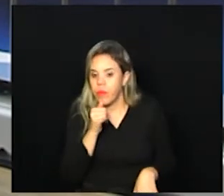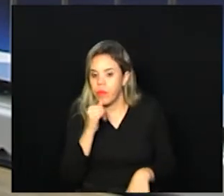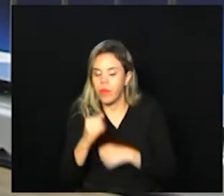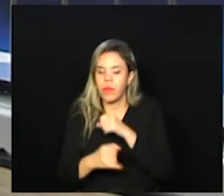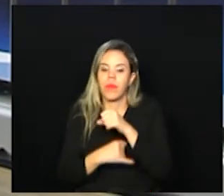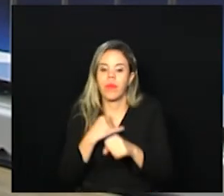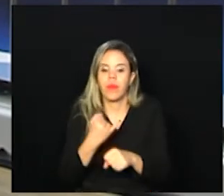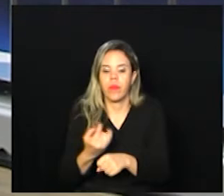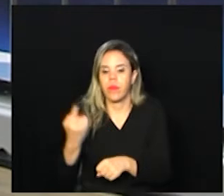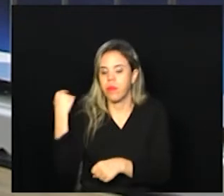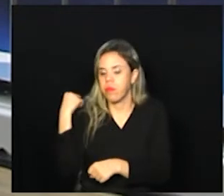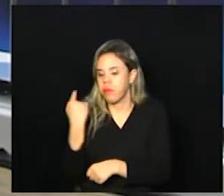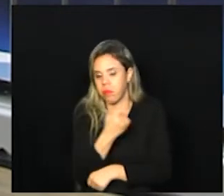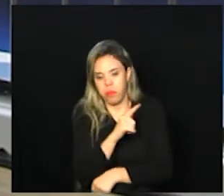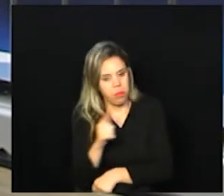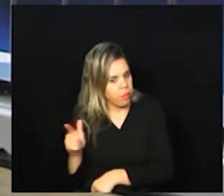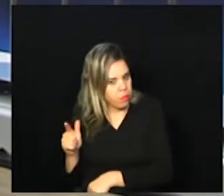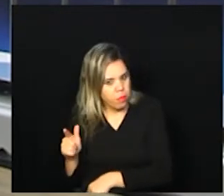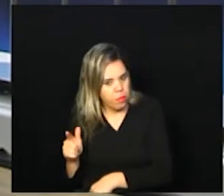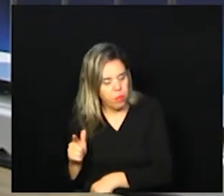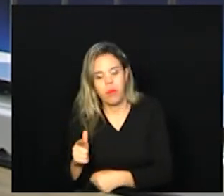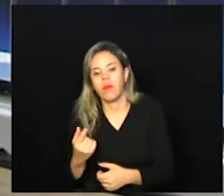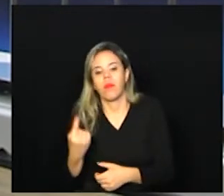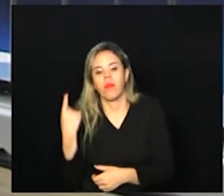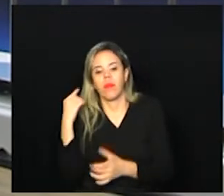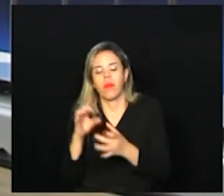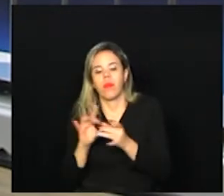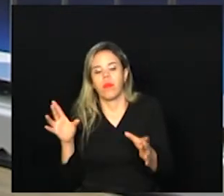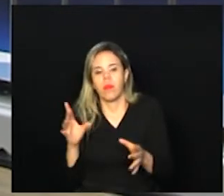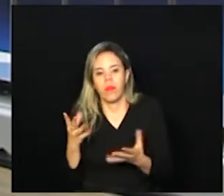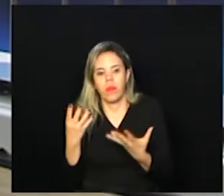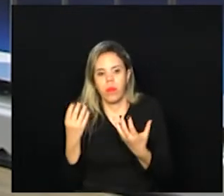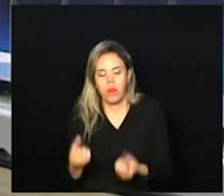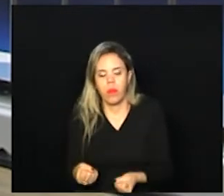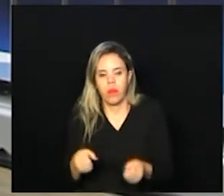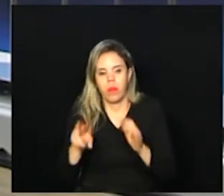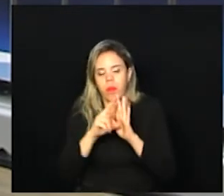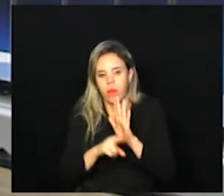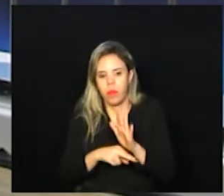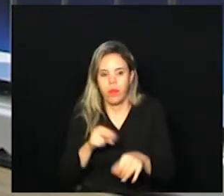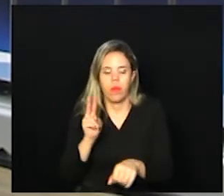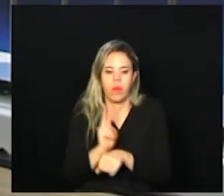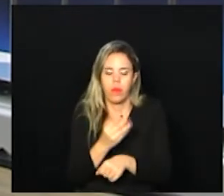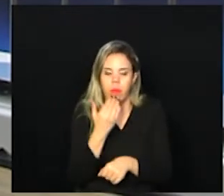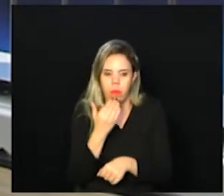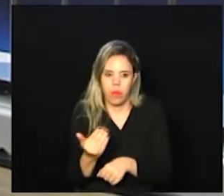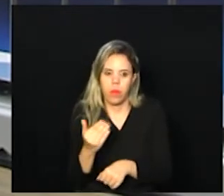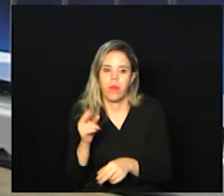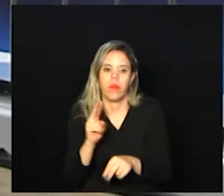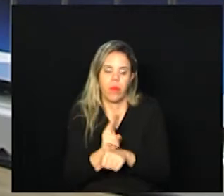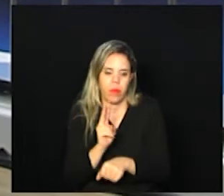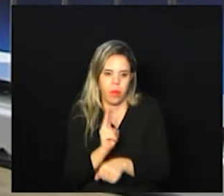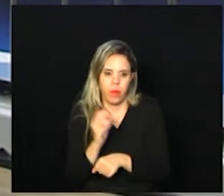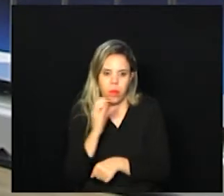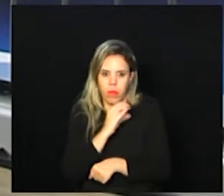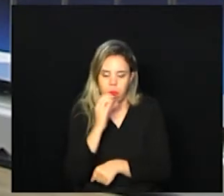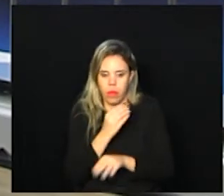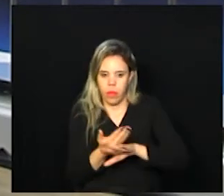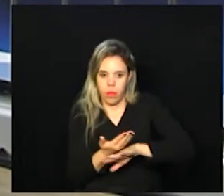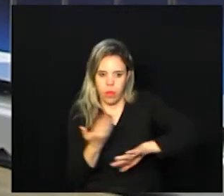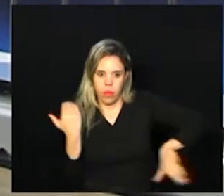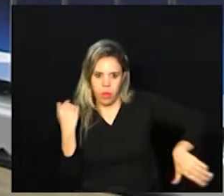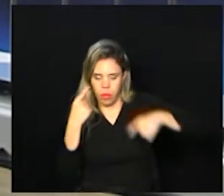que antes não existiam, ou quando permitiu a adoção de medidas protetivas de urgência e o afastamento